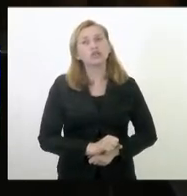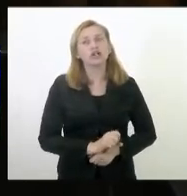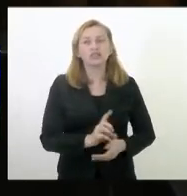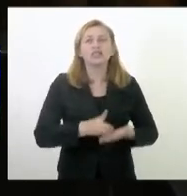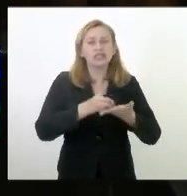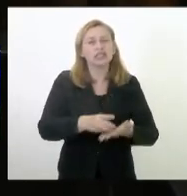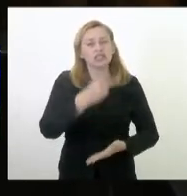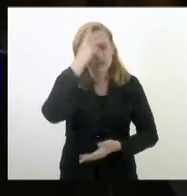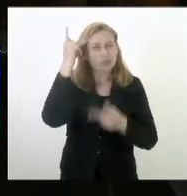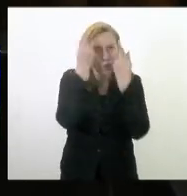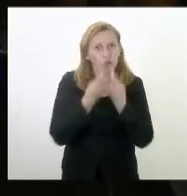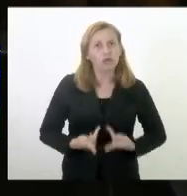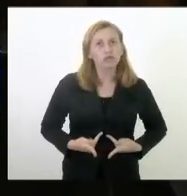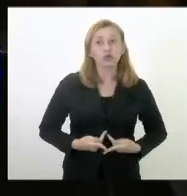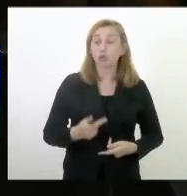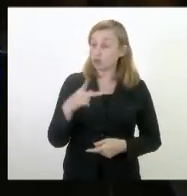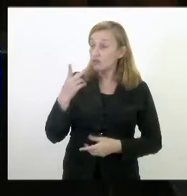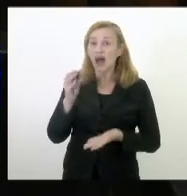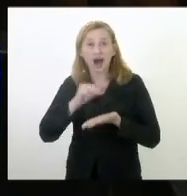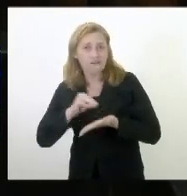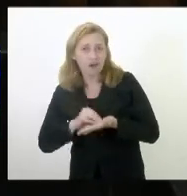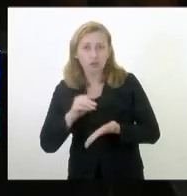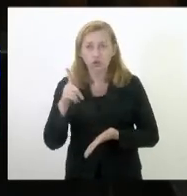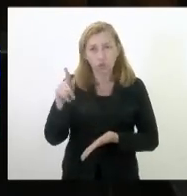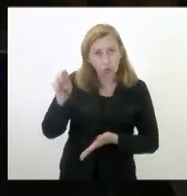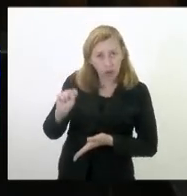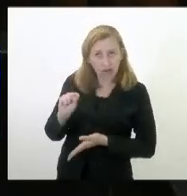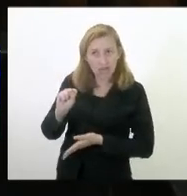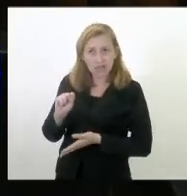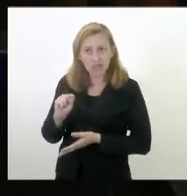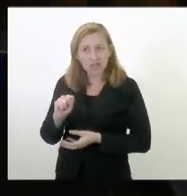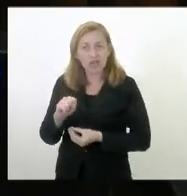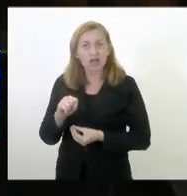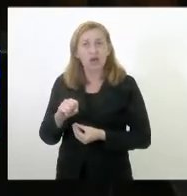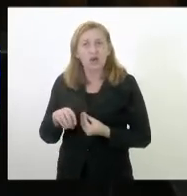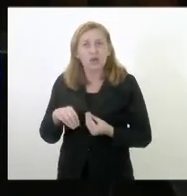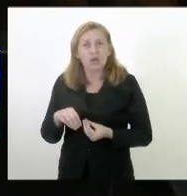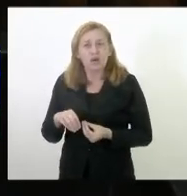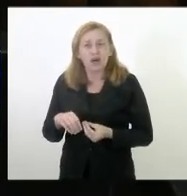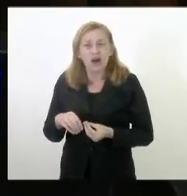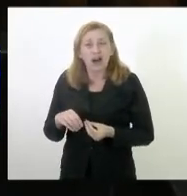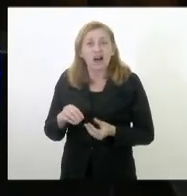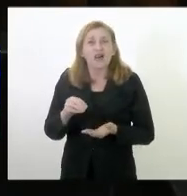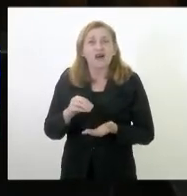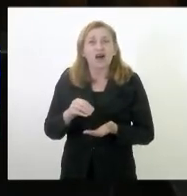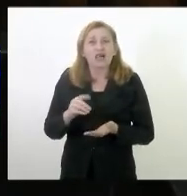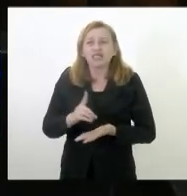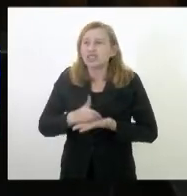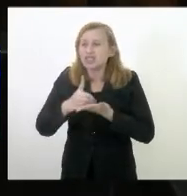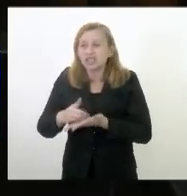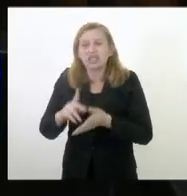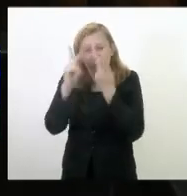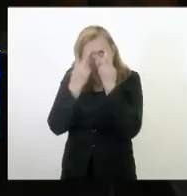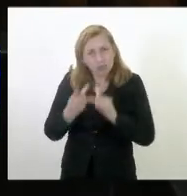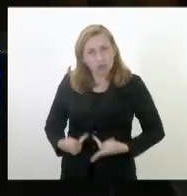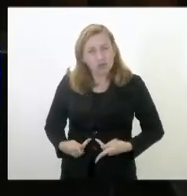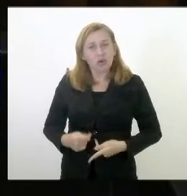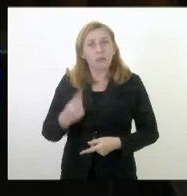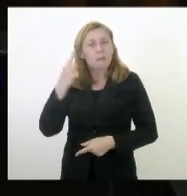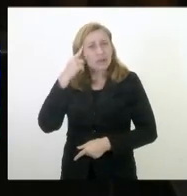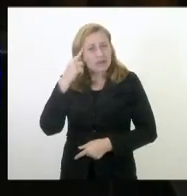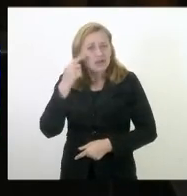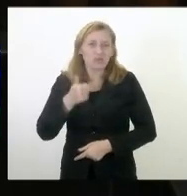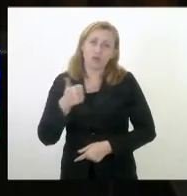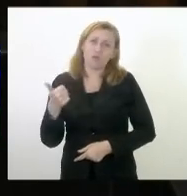pessoa humana. Quando a gente falou da falta do gás, isso envolve a dignidade da pessoa humana. Então, eu te peço para fazer essa